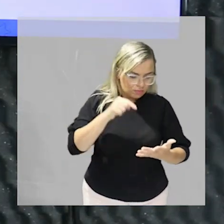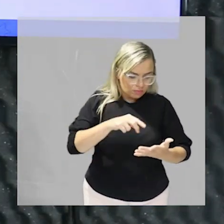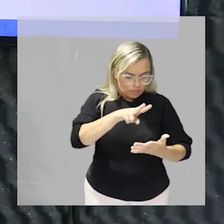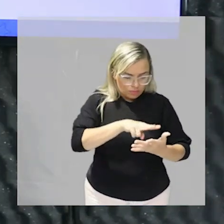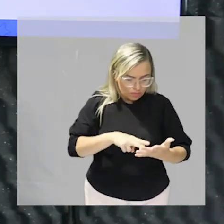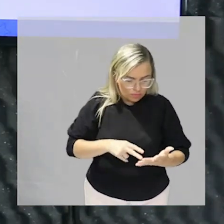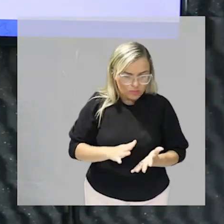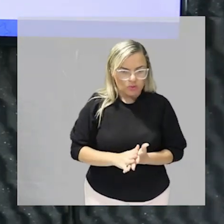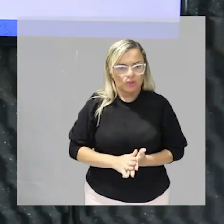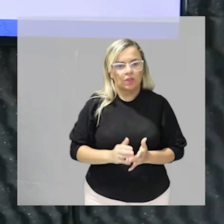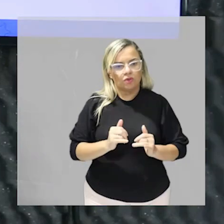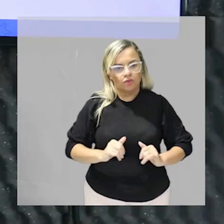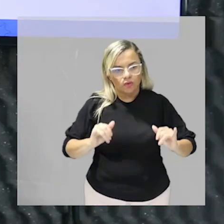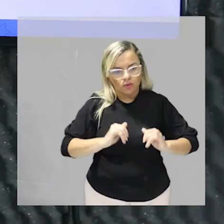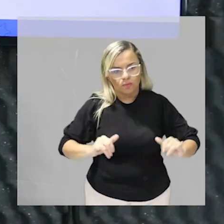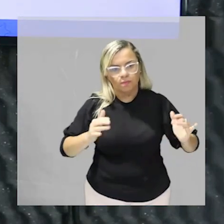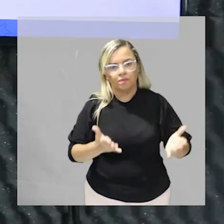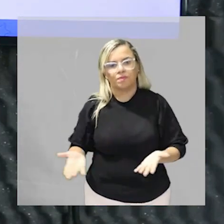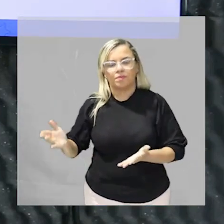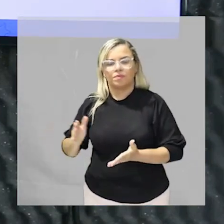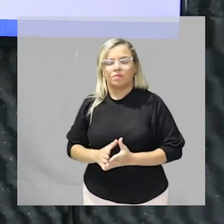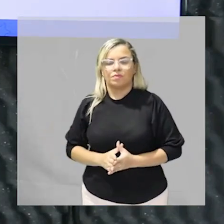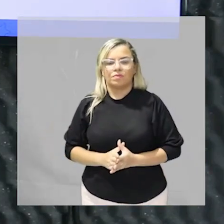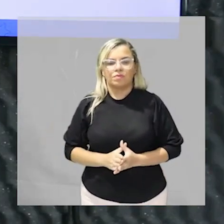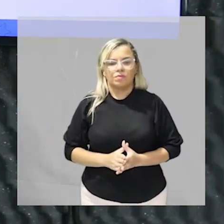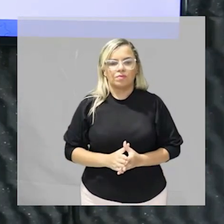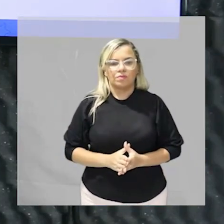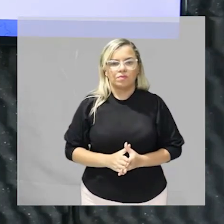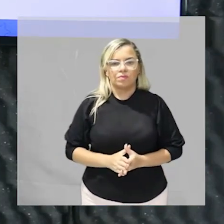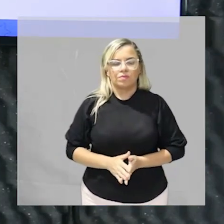que ele nos diz, né? Ele diz o seguinte: